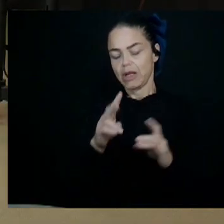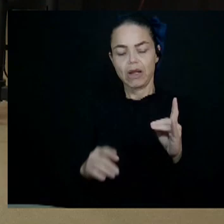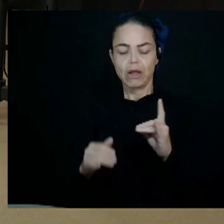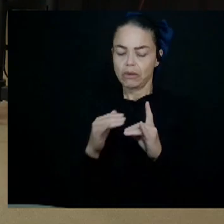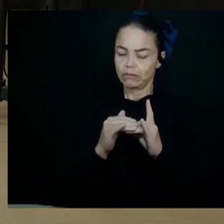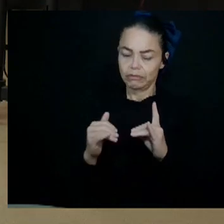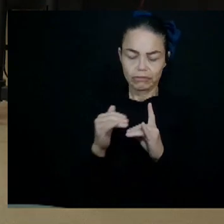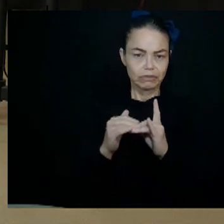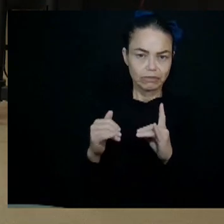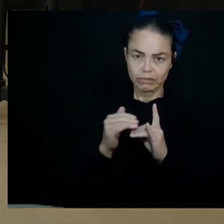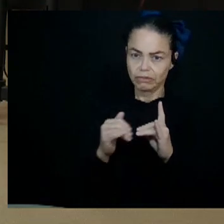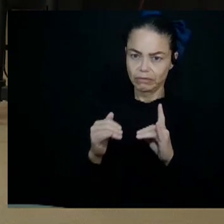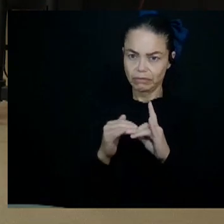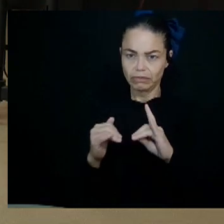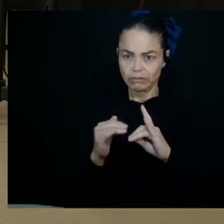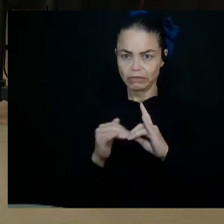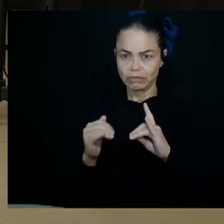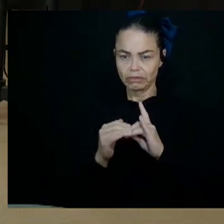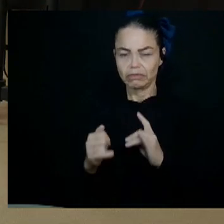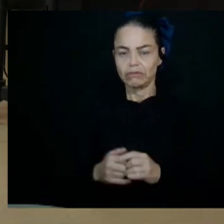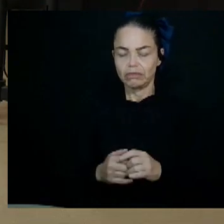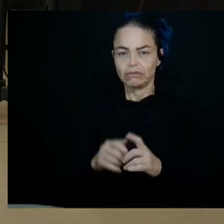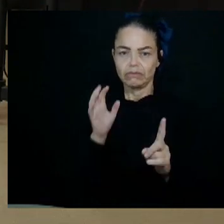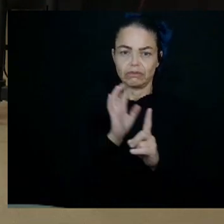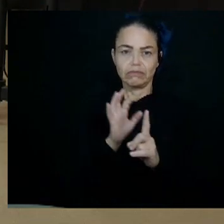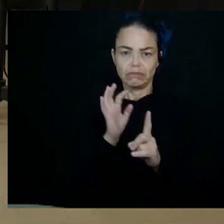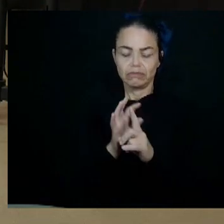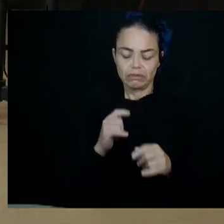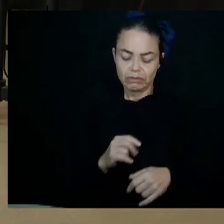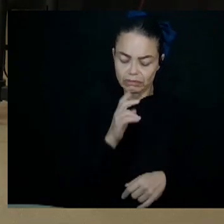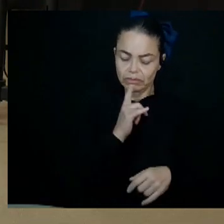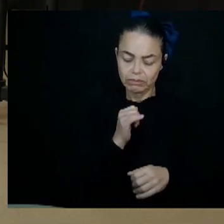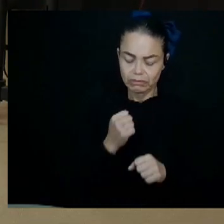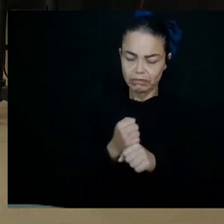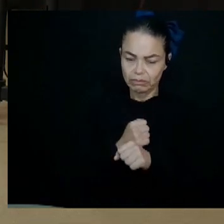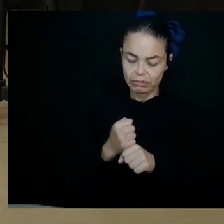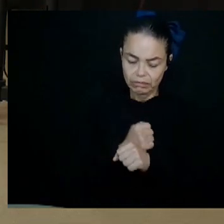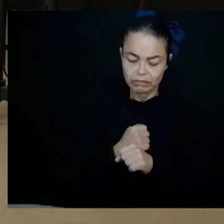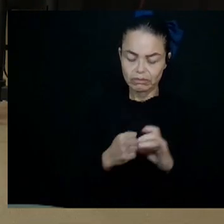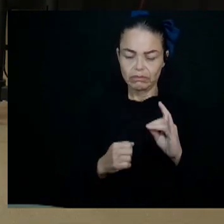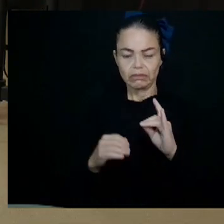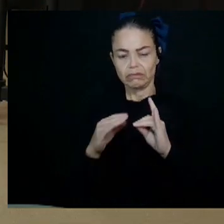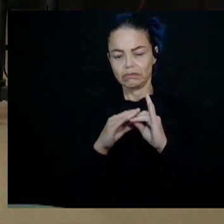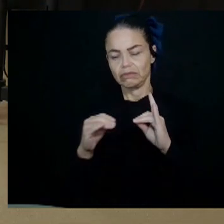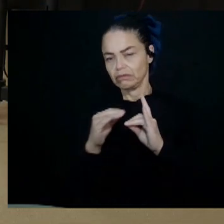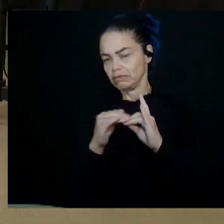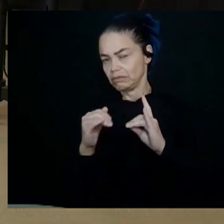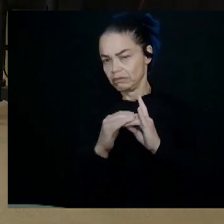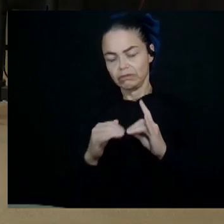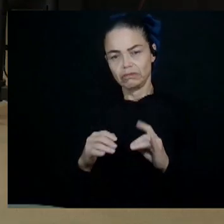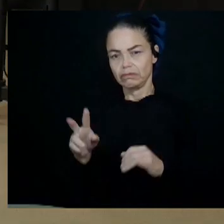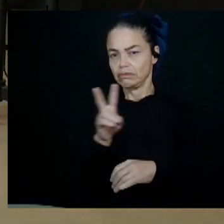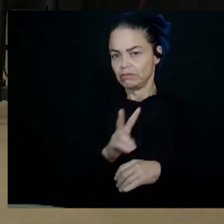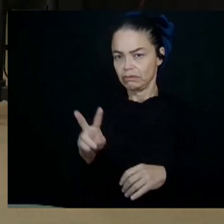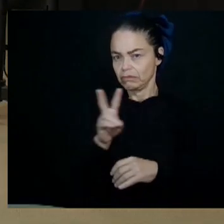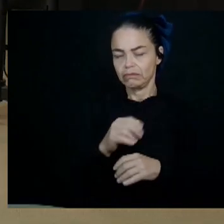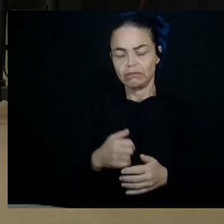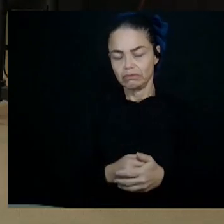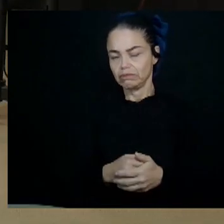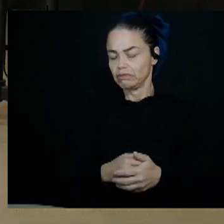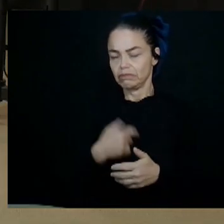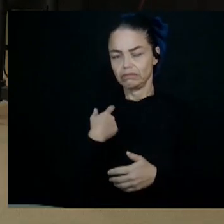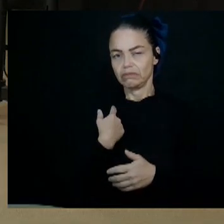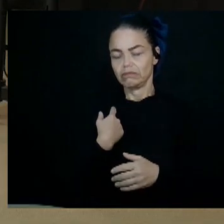ele conseguiu convencer o pai depois de anos. E assim, a marca dele é muito famosa no mundo